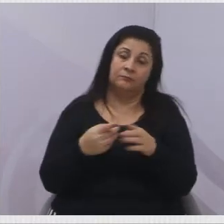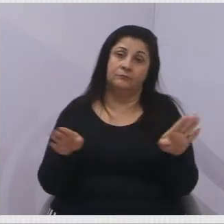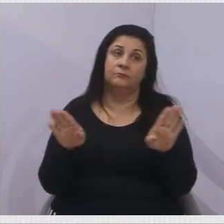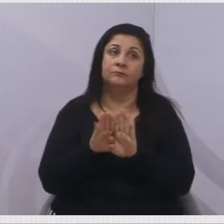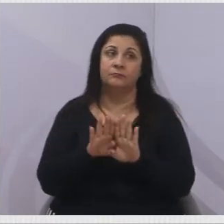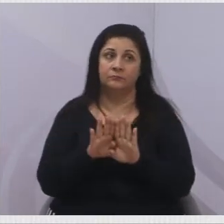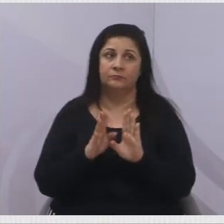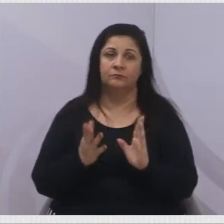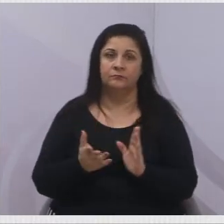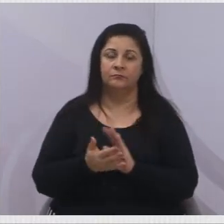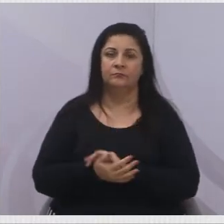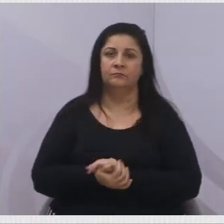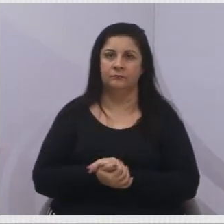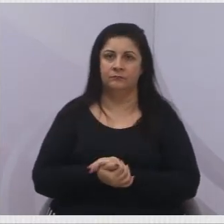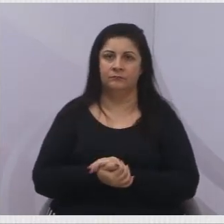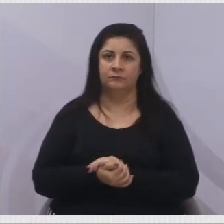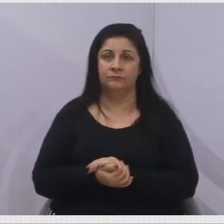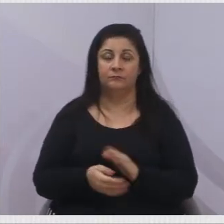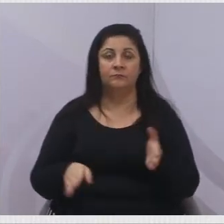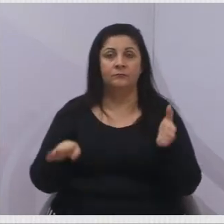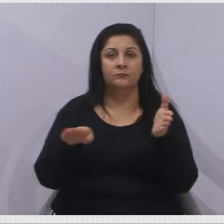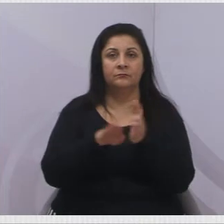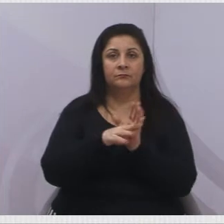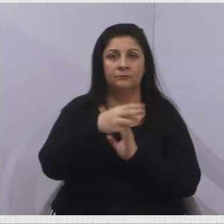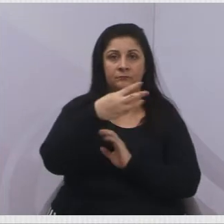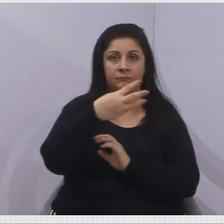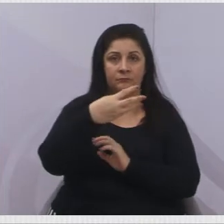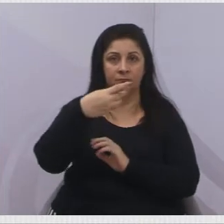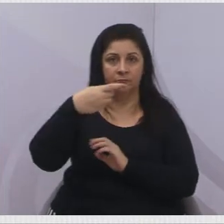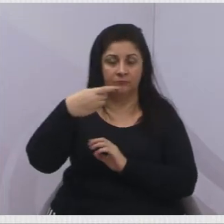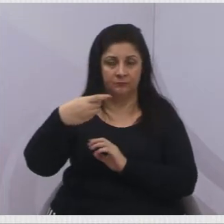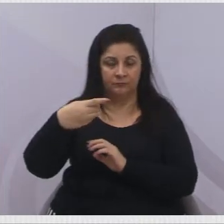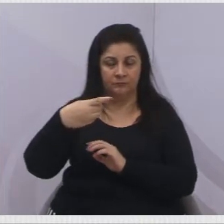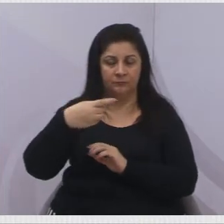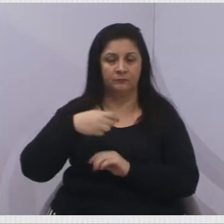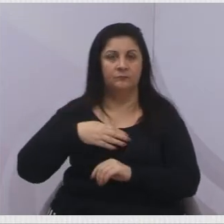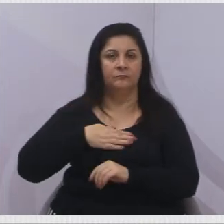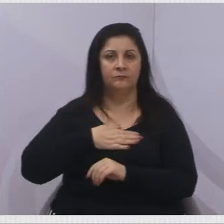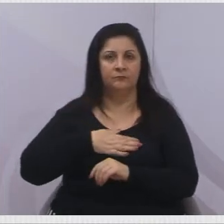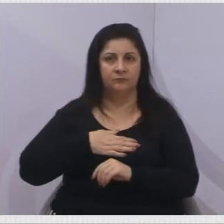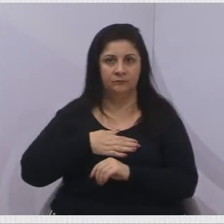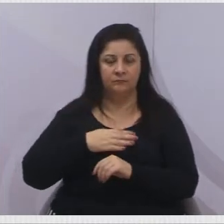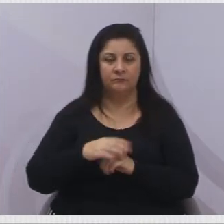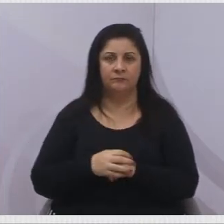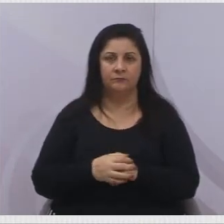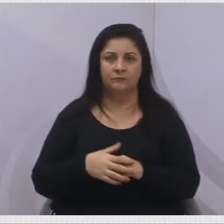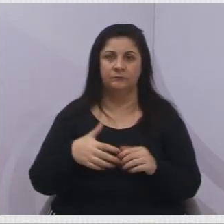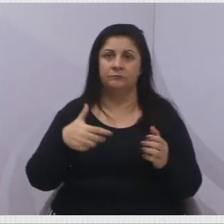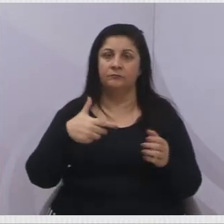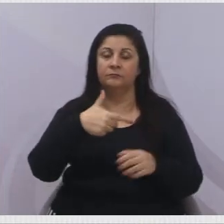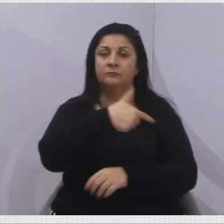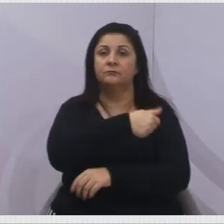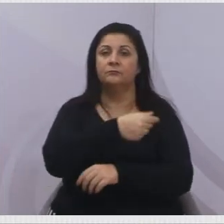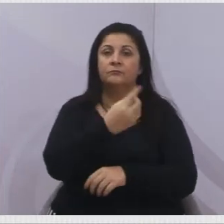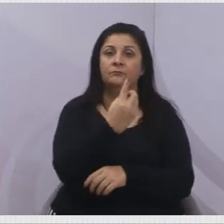do quadrimestre. Até o dia 31 de agosto de 2021, nós aplicamos